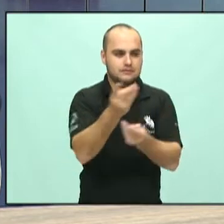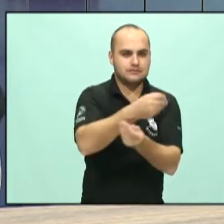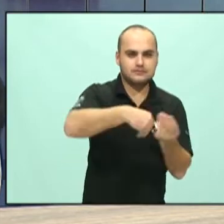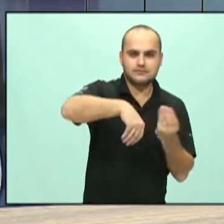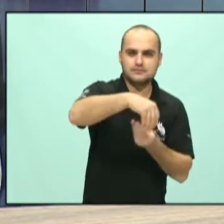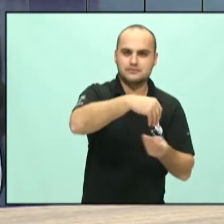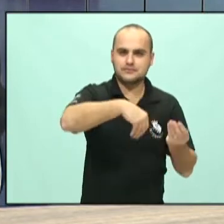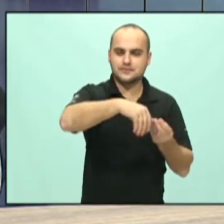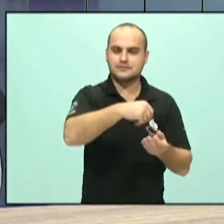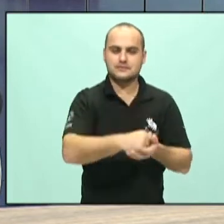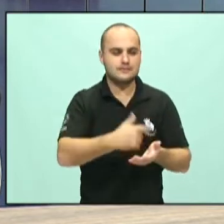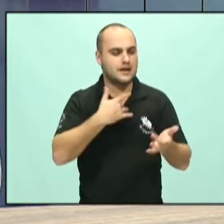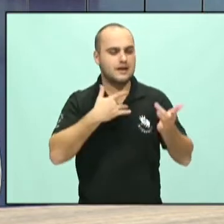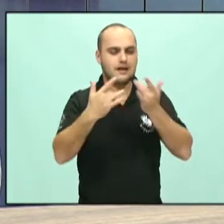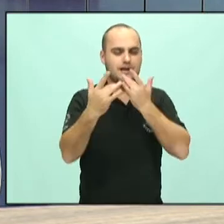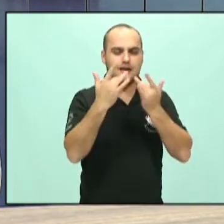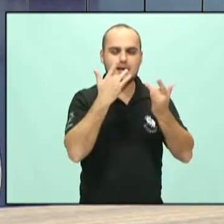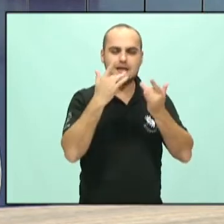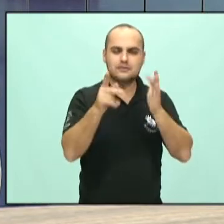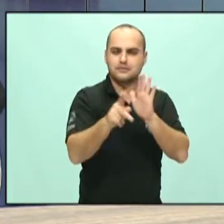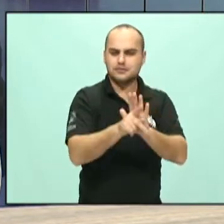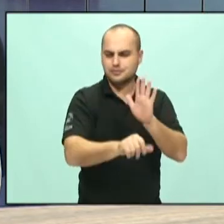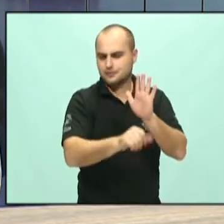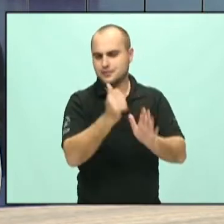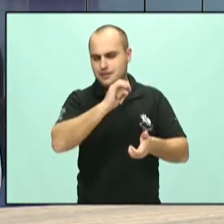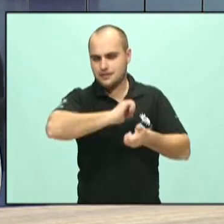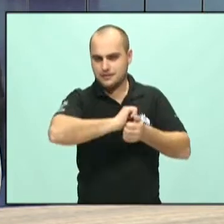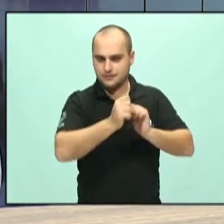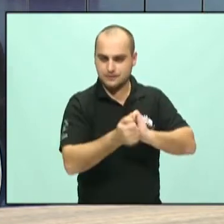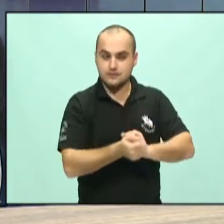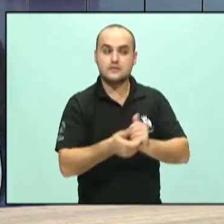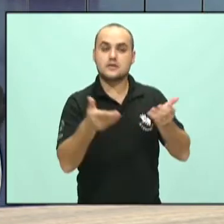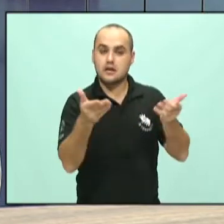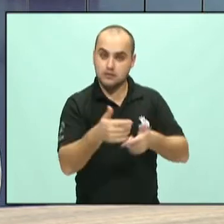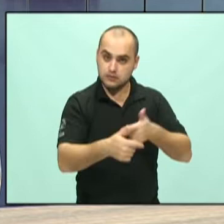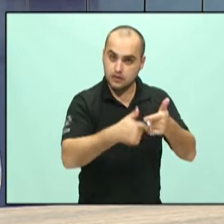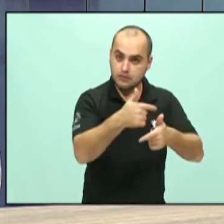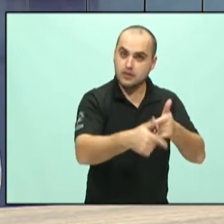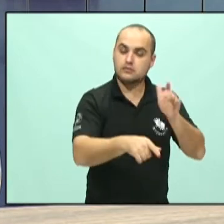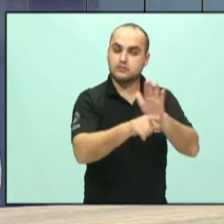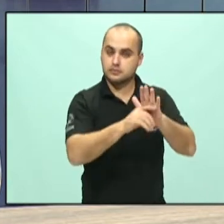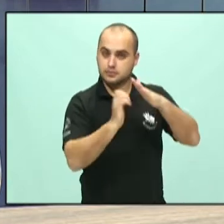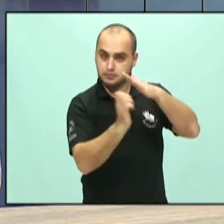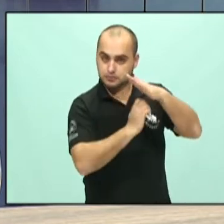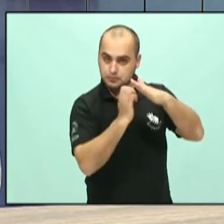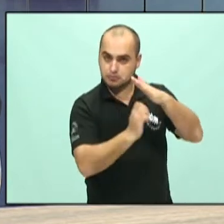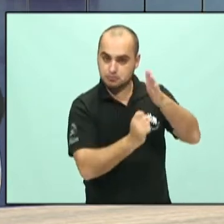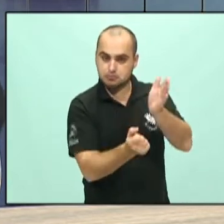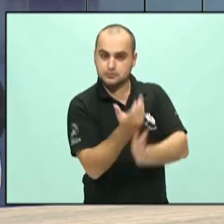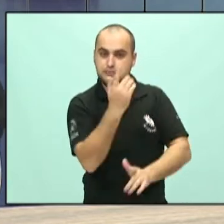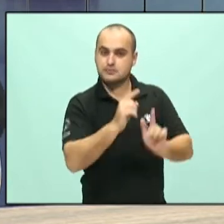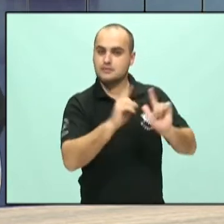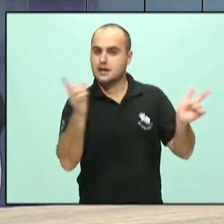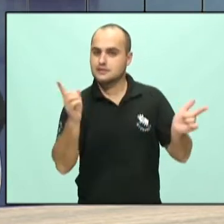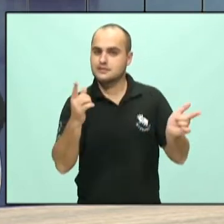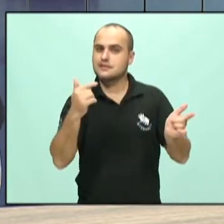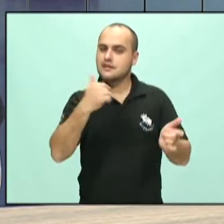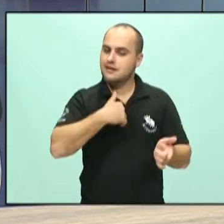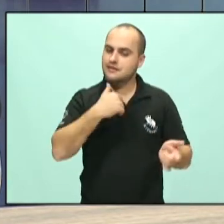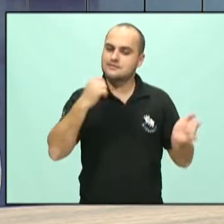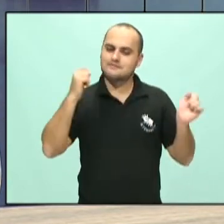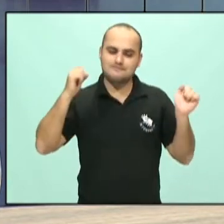pelo audiovisual de uma forma artística, primeiramente, né? Agora eu também trabalho no ramo comercial. Mas eu, como artista, me apaixonei